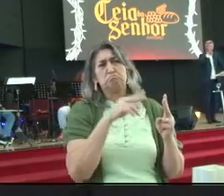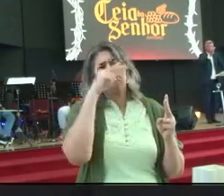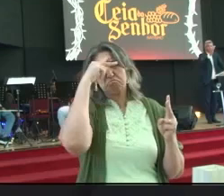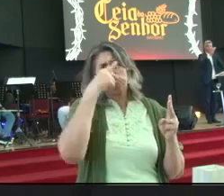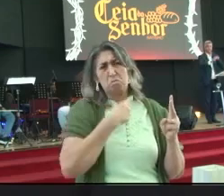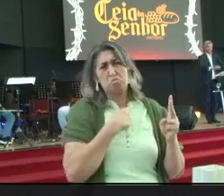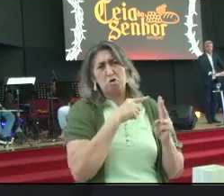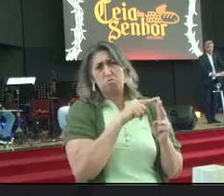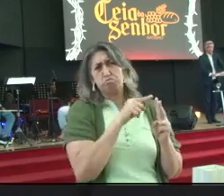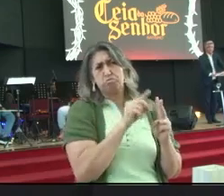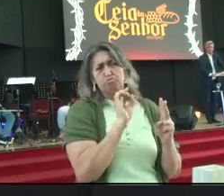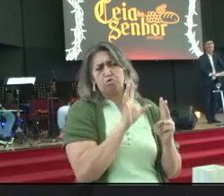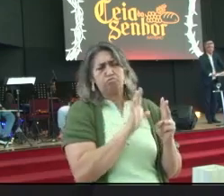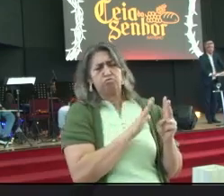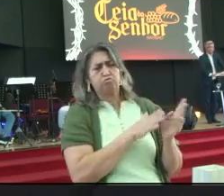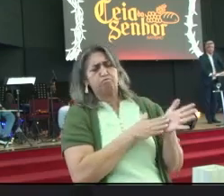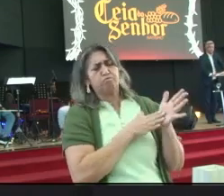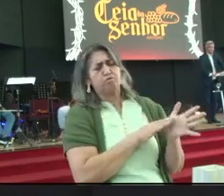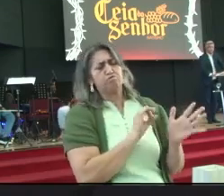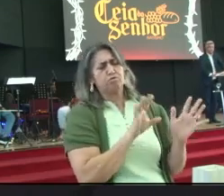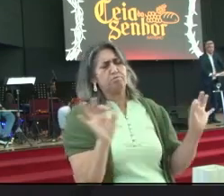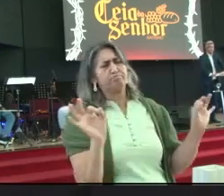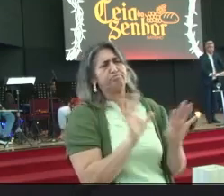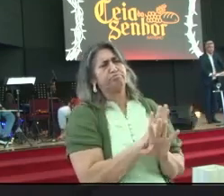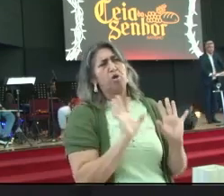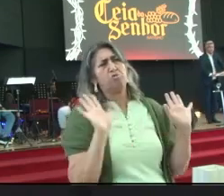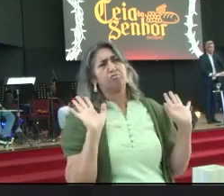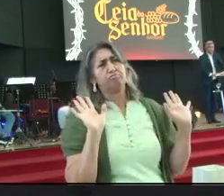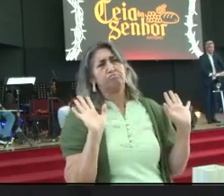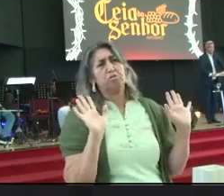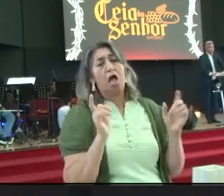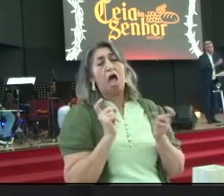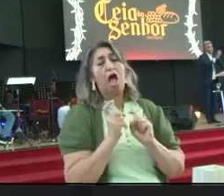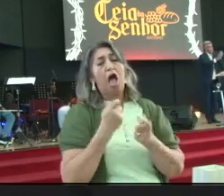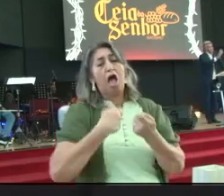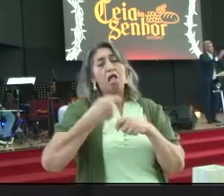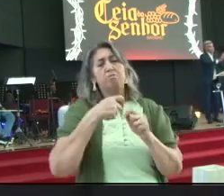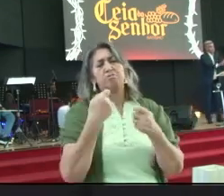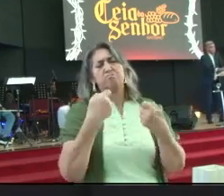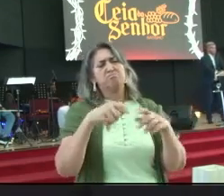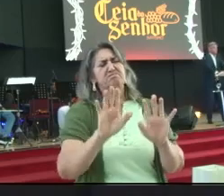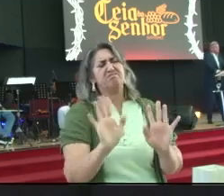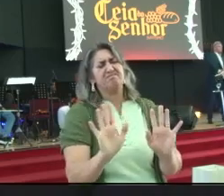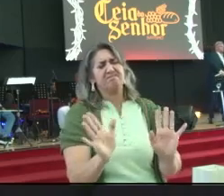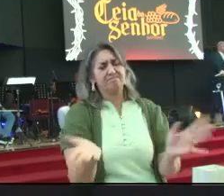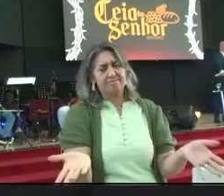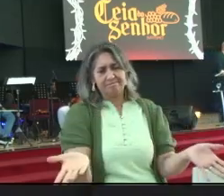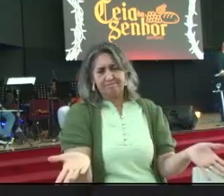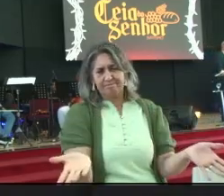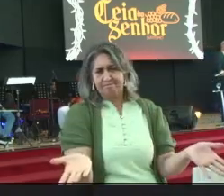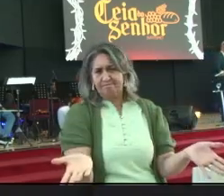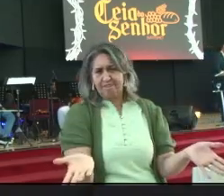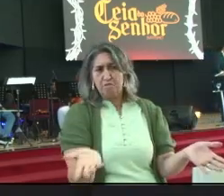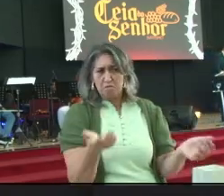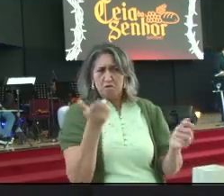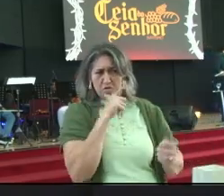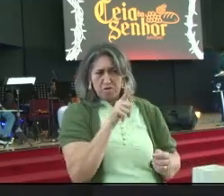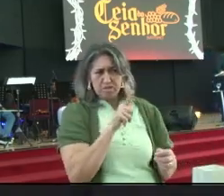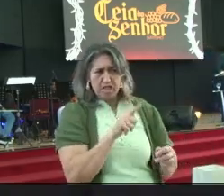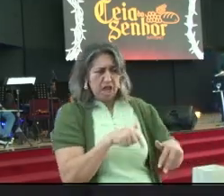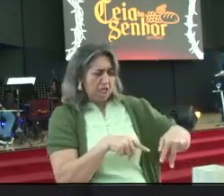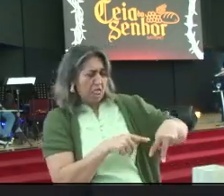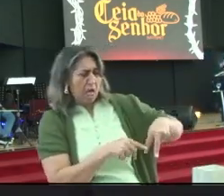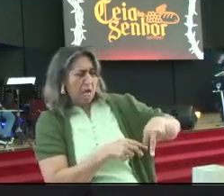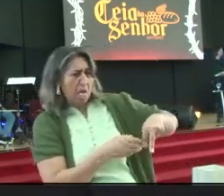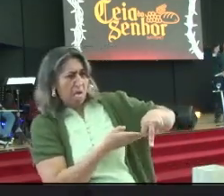com uma perna só. Ninguém anda com uma perna só. Você